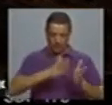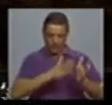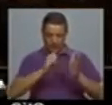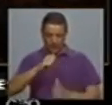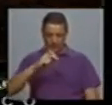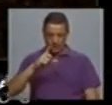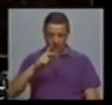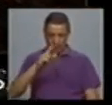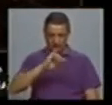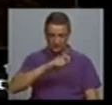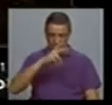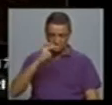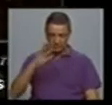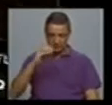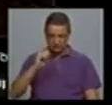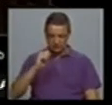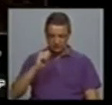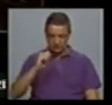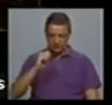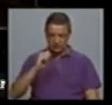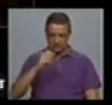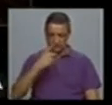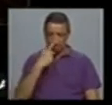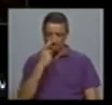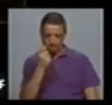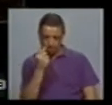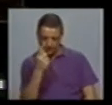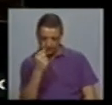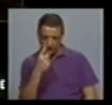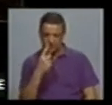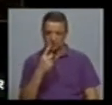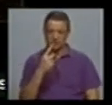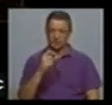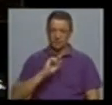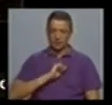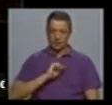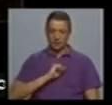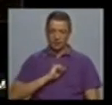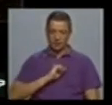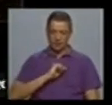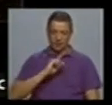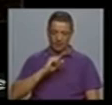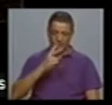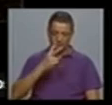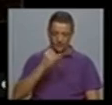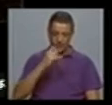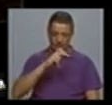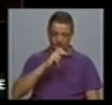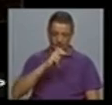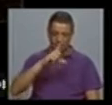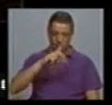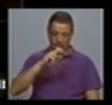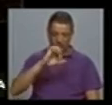galáxias mais maduras, mais parecidas, digamos assim, com a nossa própria Via Láctea, portanto, com muito